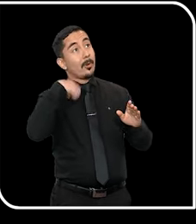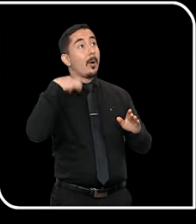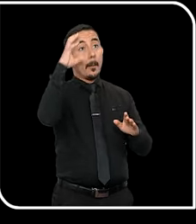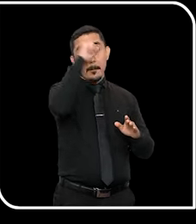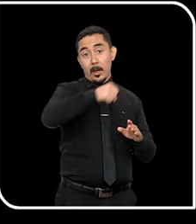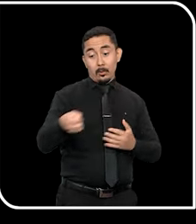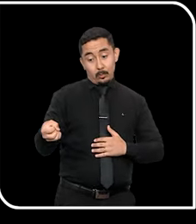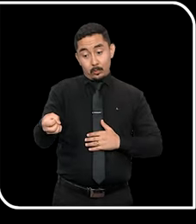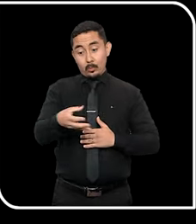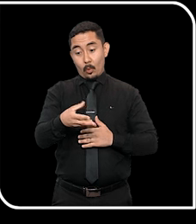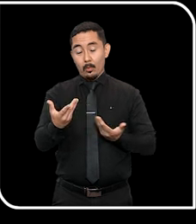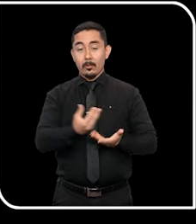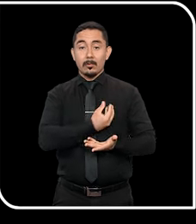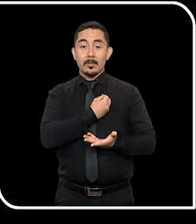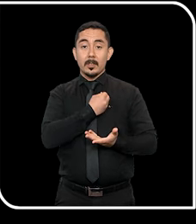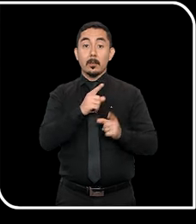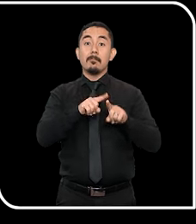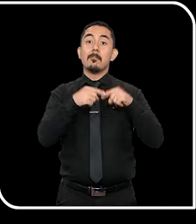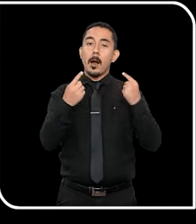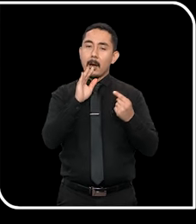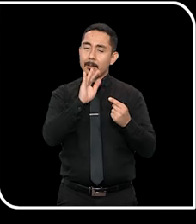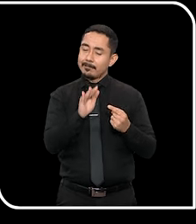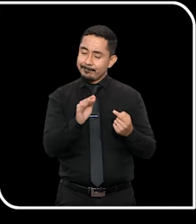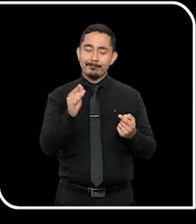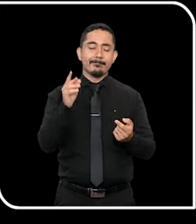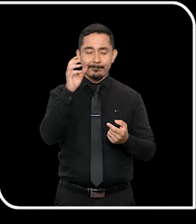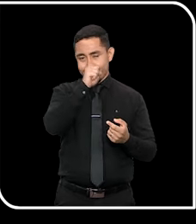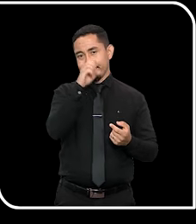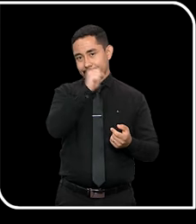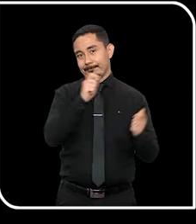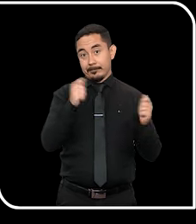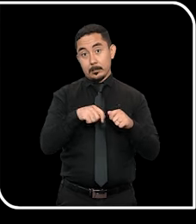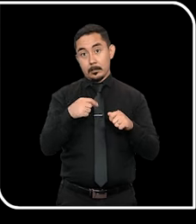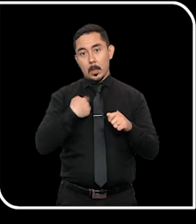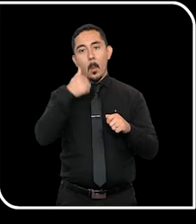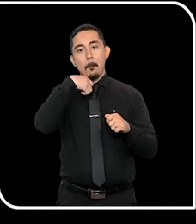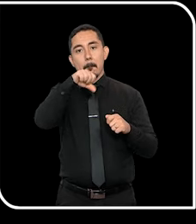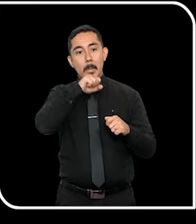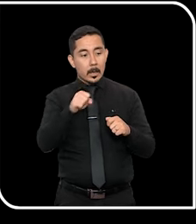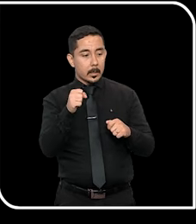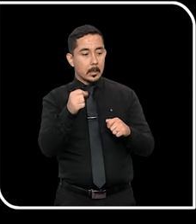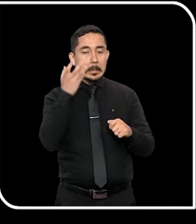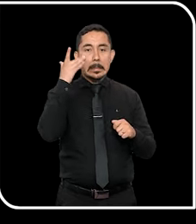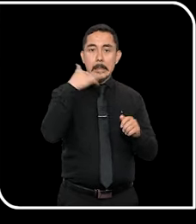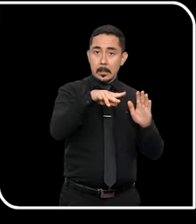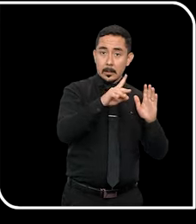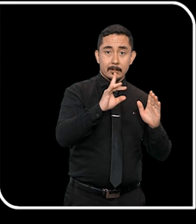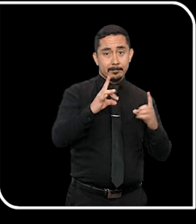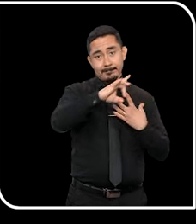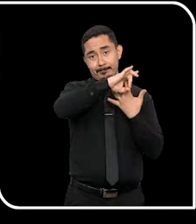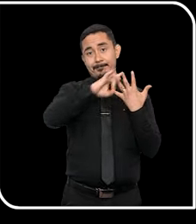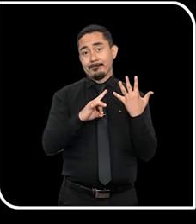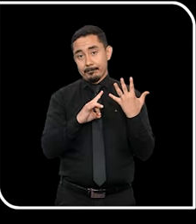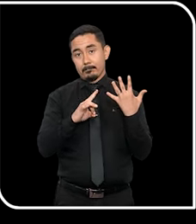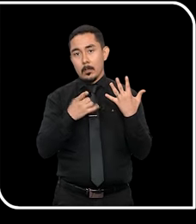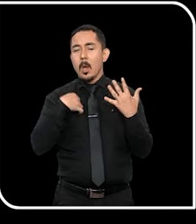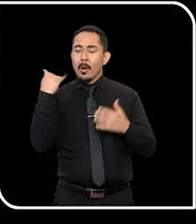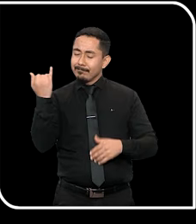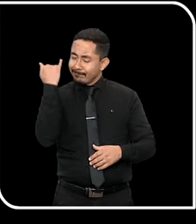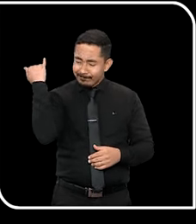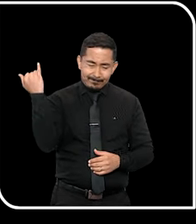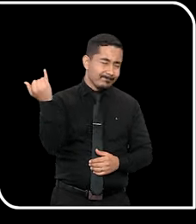alguém enfim na vida eu sou mãe de uma criança com deficiência e isso eu acho muito importante de dizer